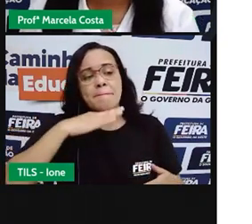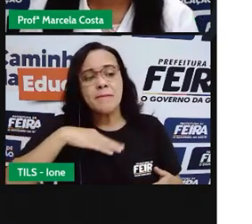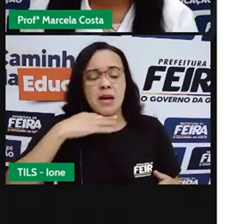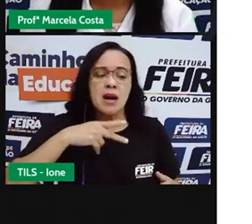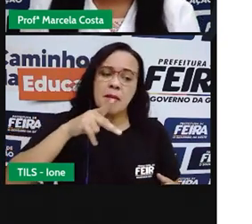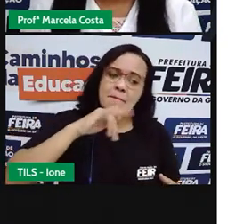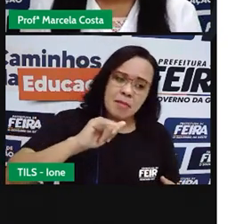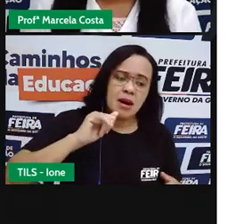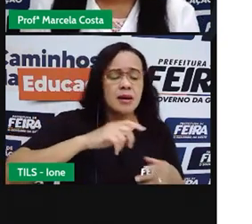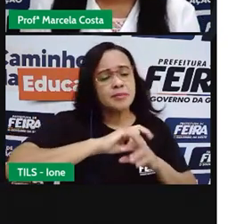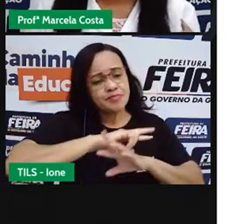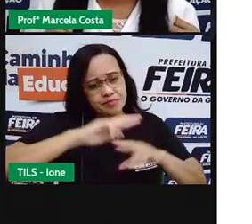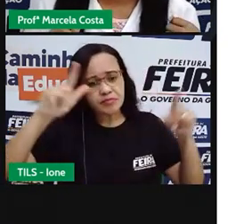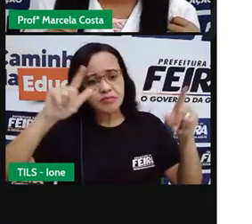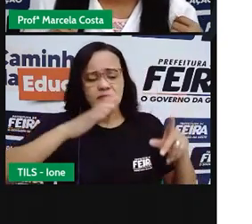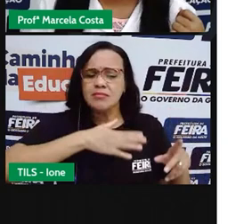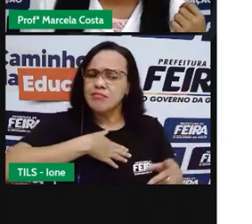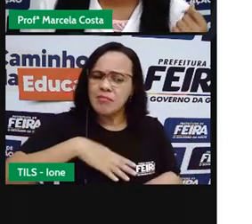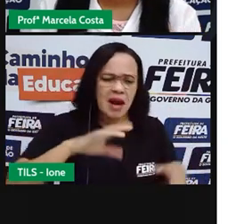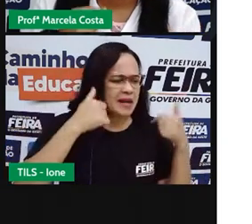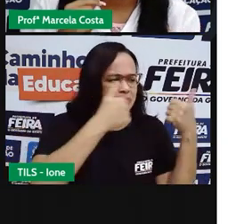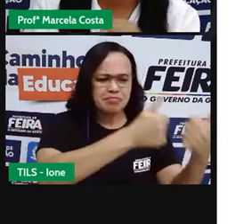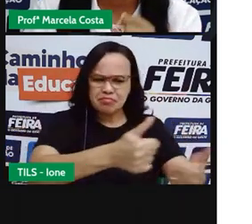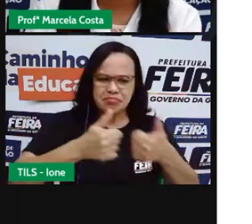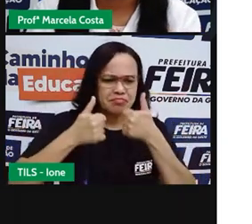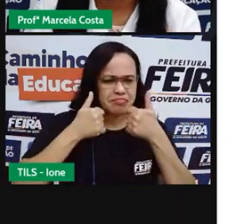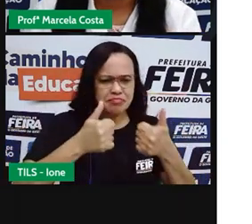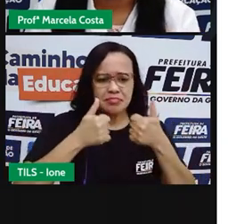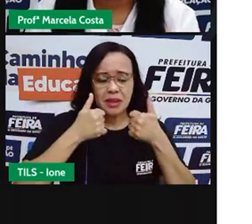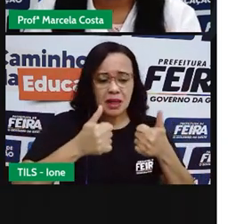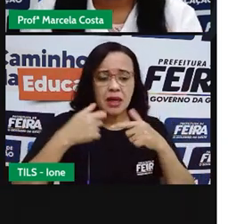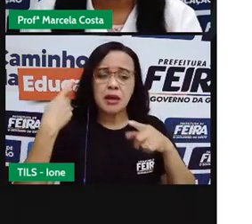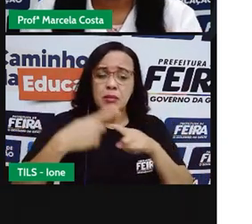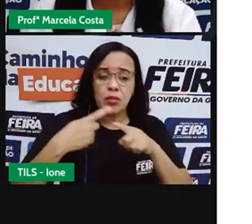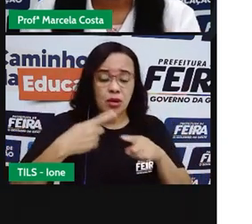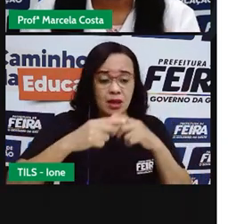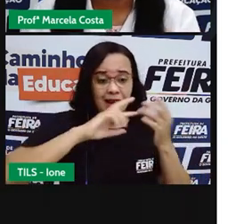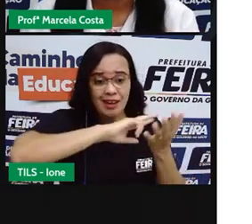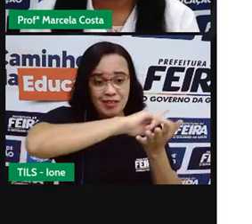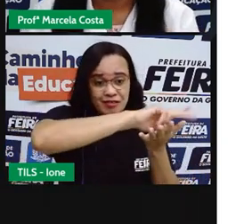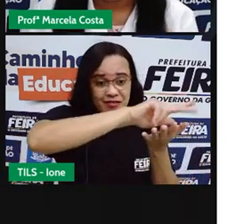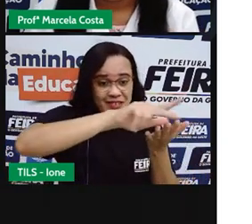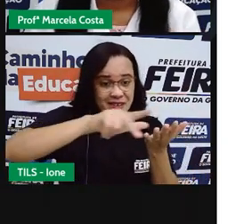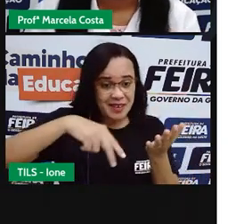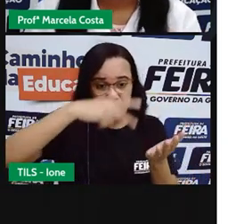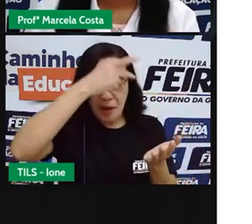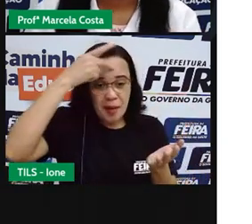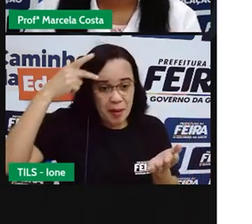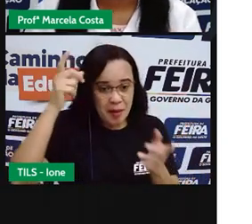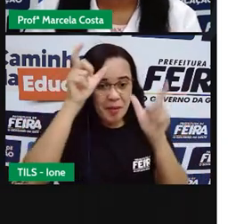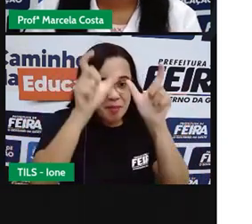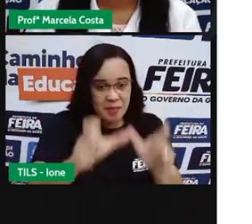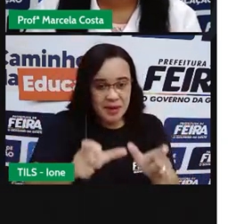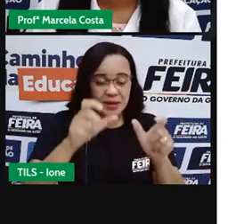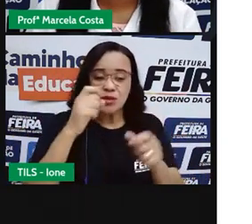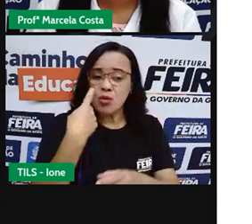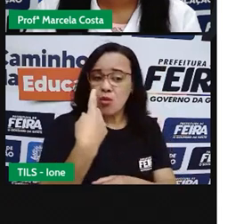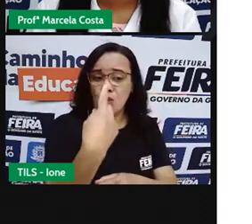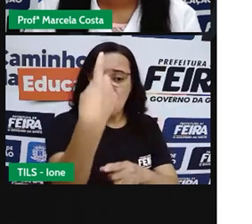tá tudo bem, porque como eu falei para vocês, é essa diferença que te torna único, especial.